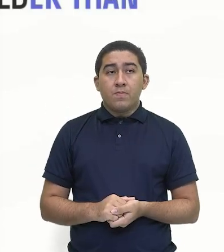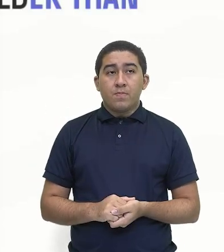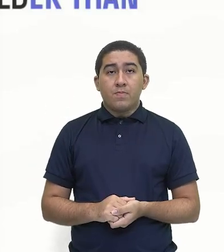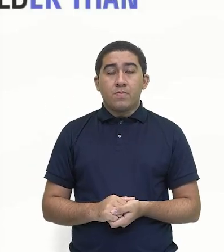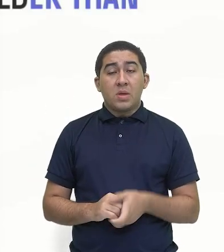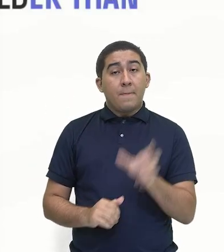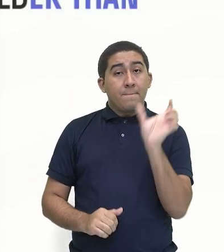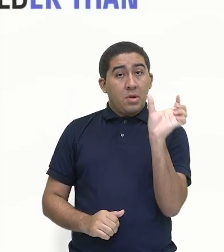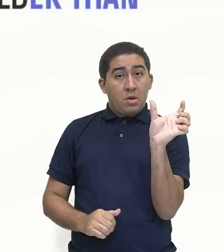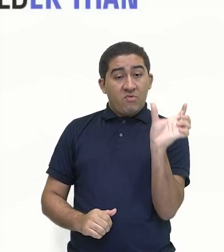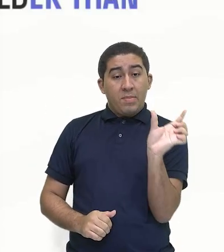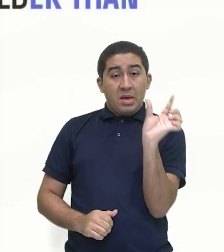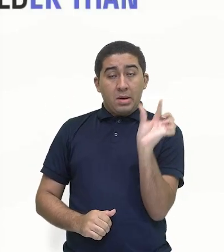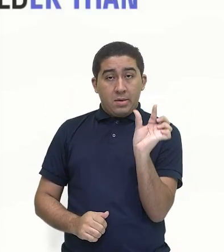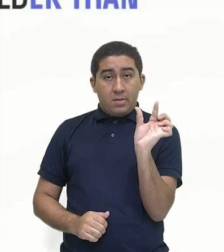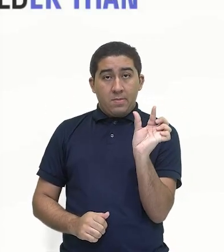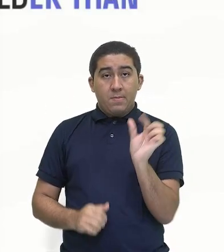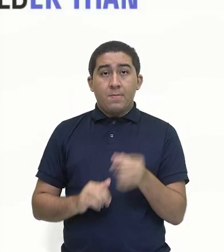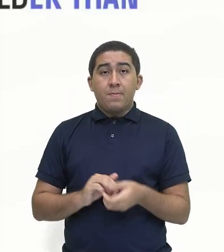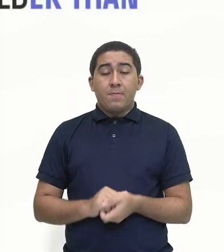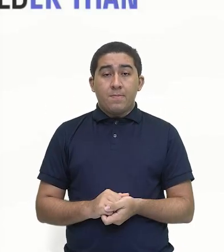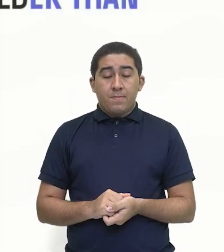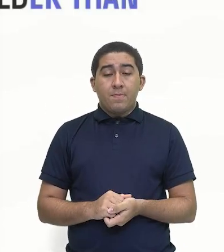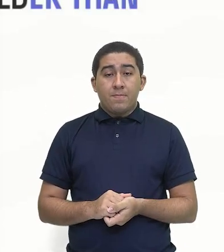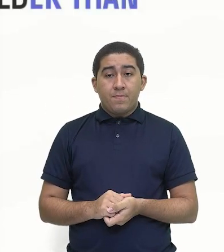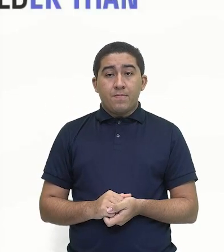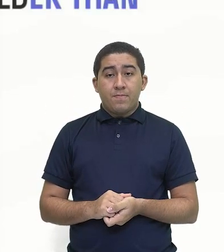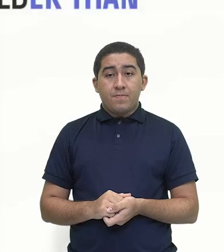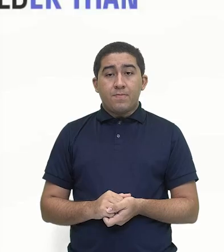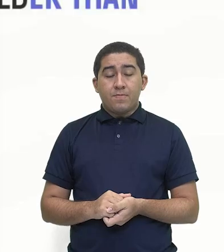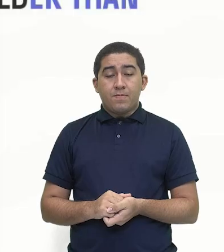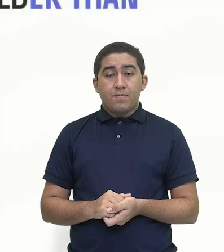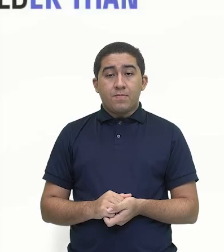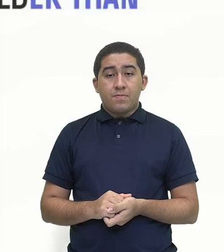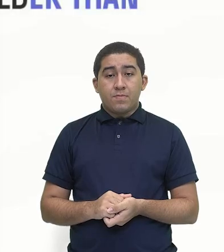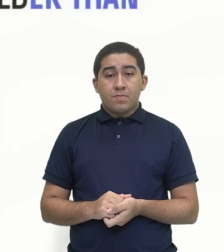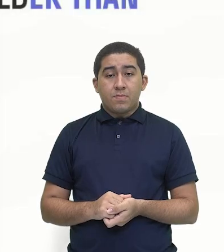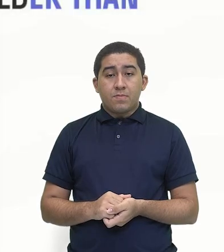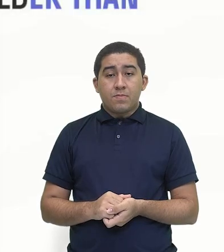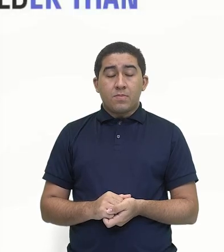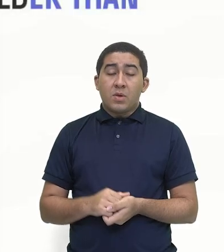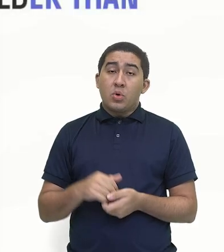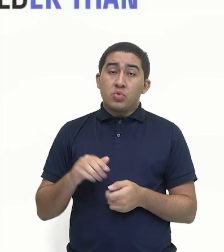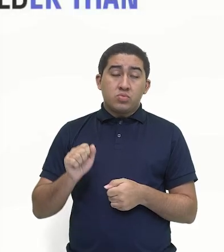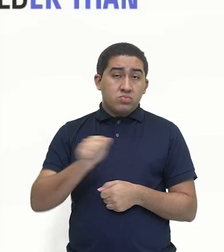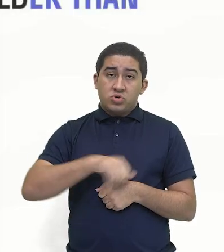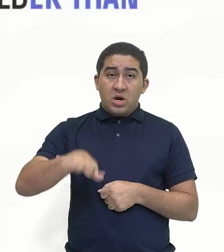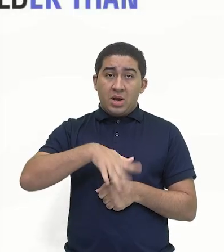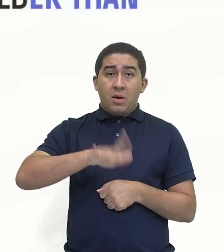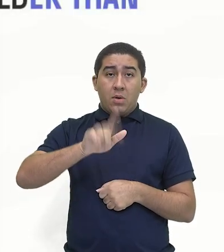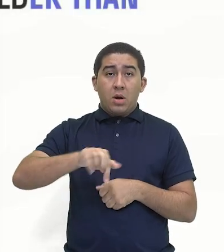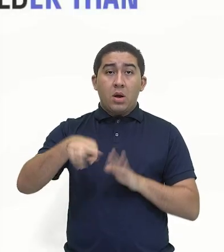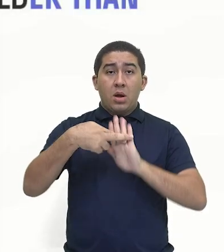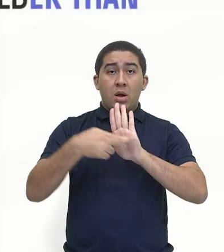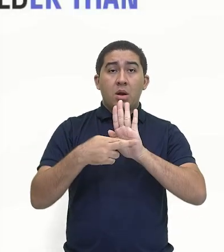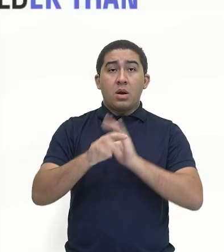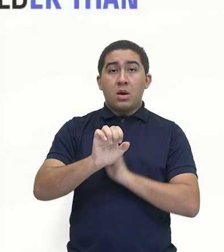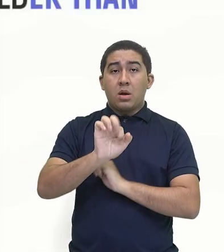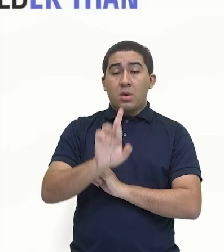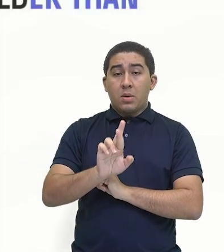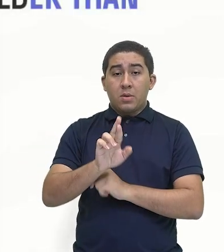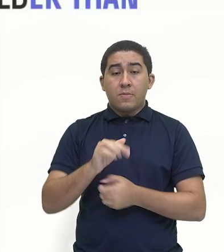adjectives, que são adjetivos curtos. Em geral, nós vamos acrescentar o ER. Eu tenho o adjetivo